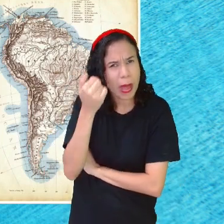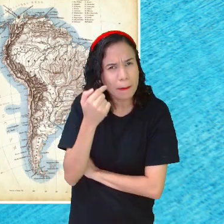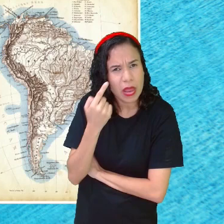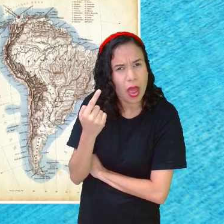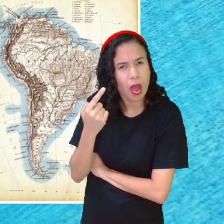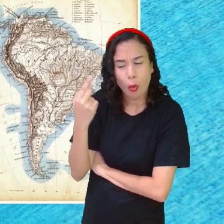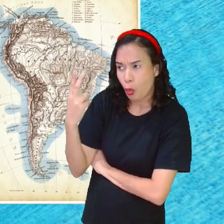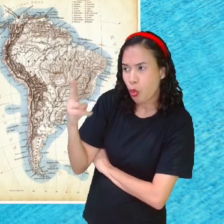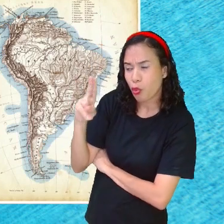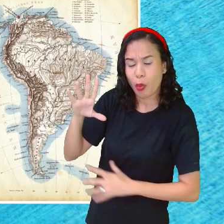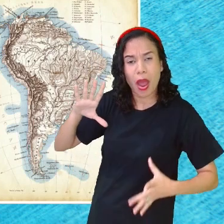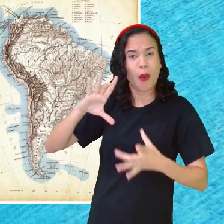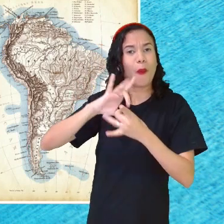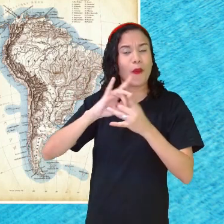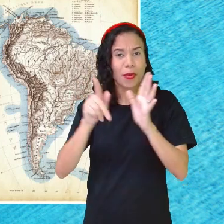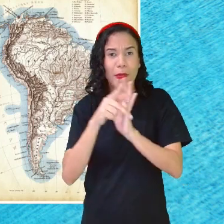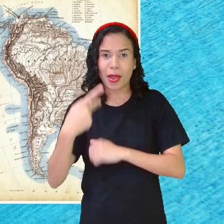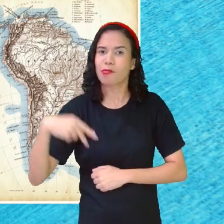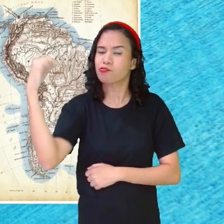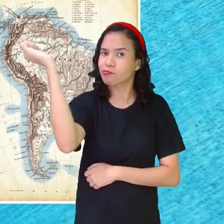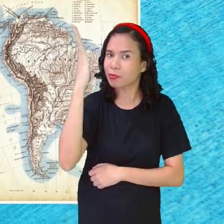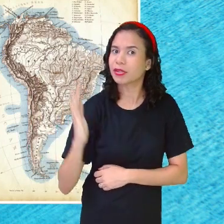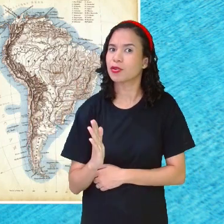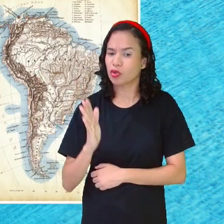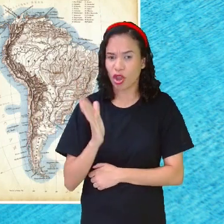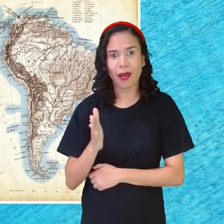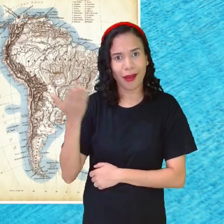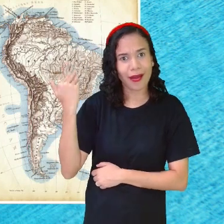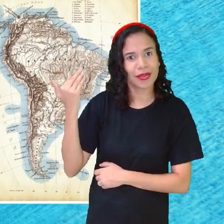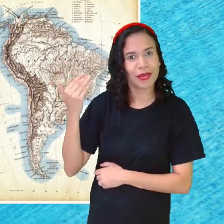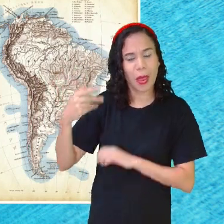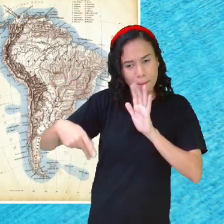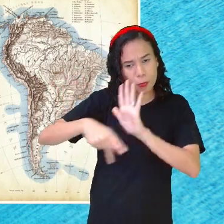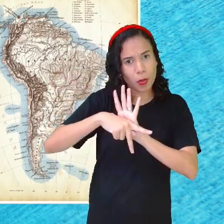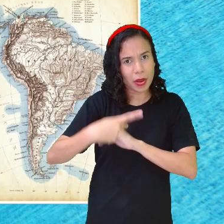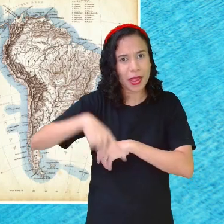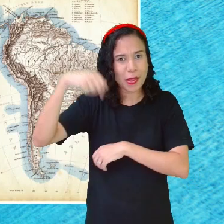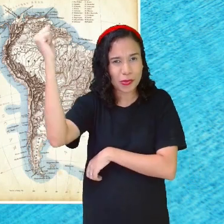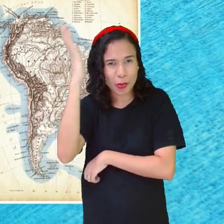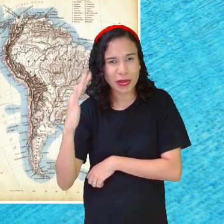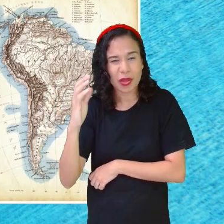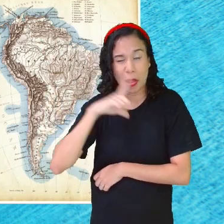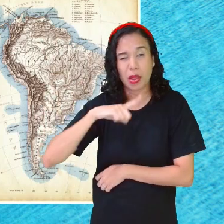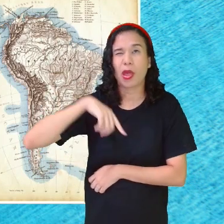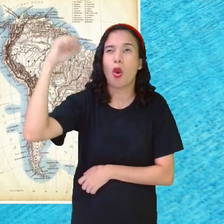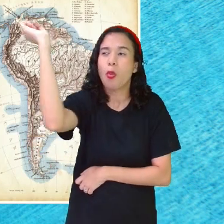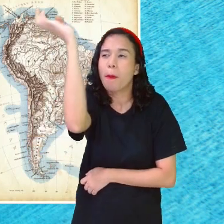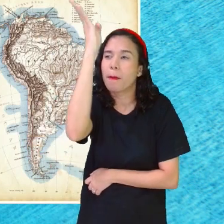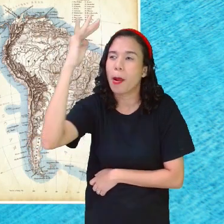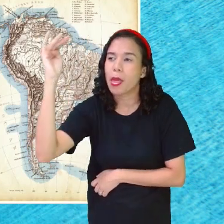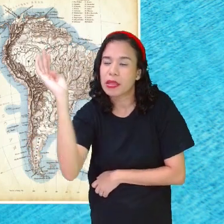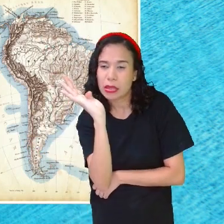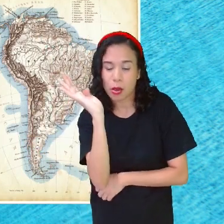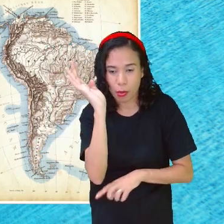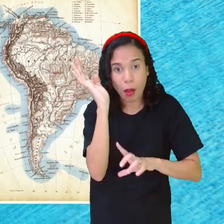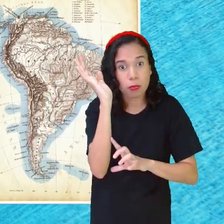Uruguai ele já fez parte do território brasileiro? Como eu falei para vocês, ele fica lá no finalzinho do Brasil e um dia